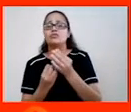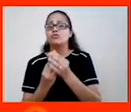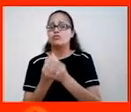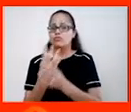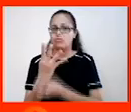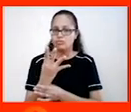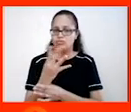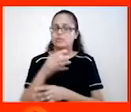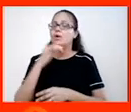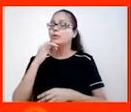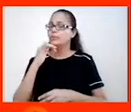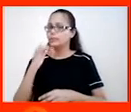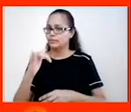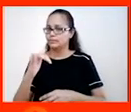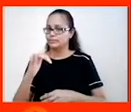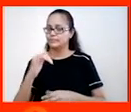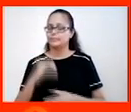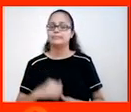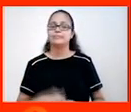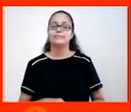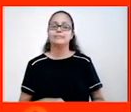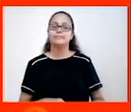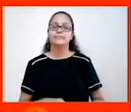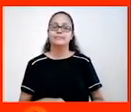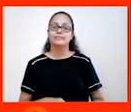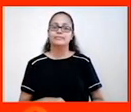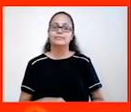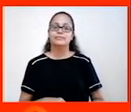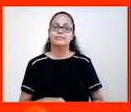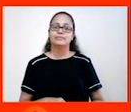alternativas, energéticas, certo?